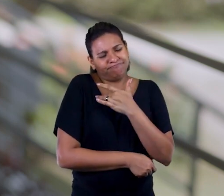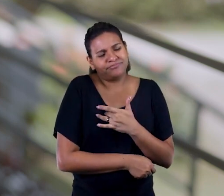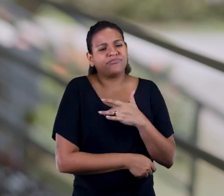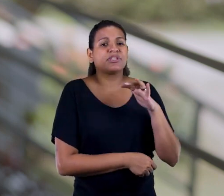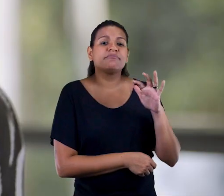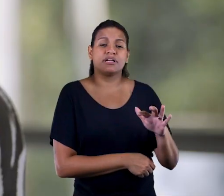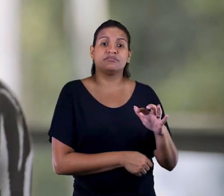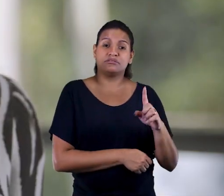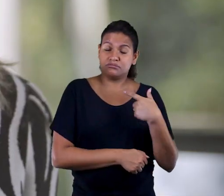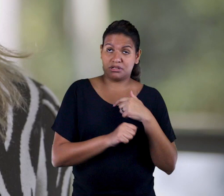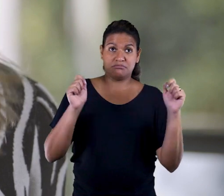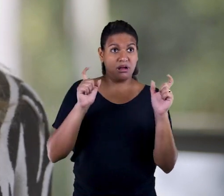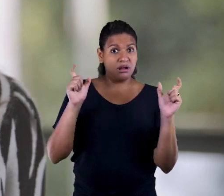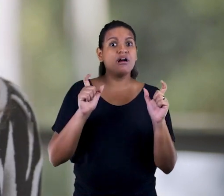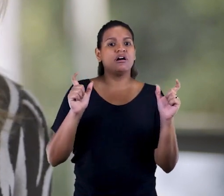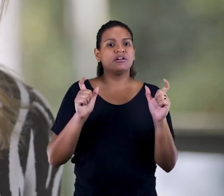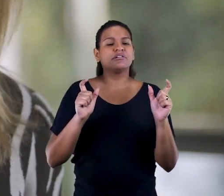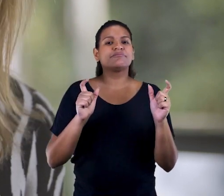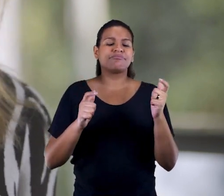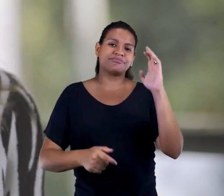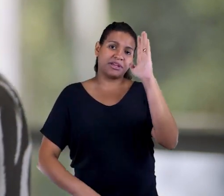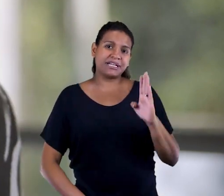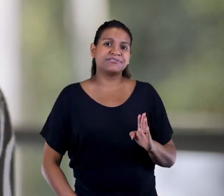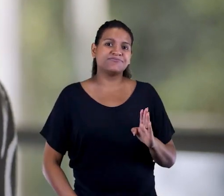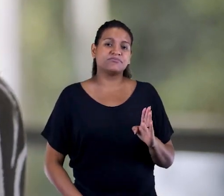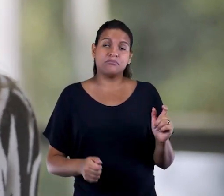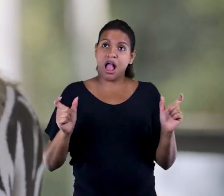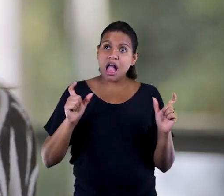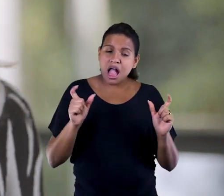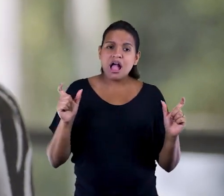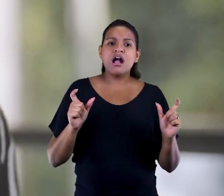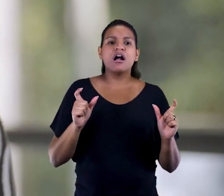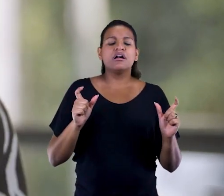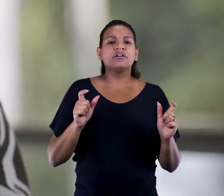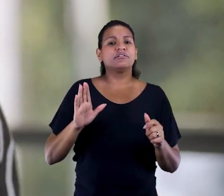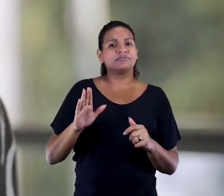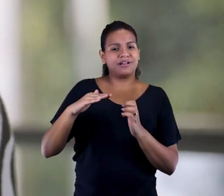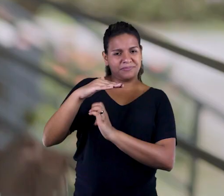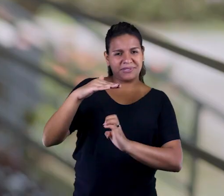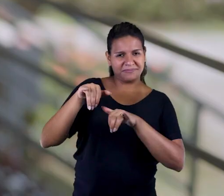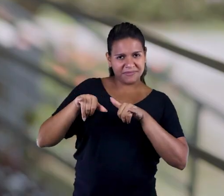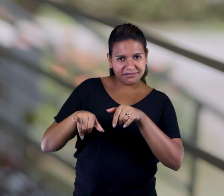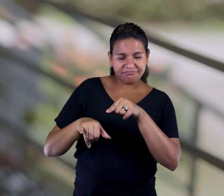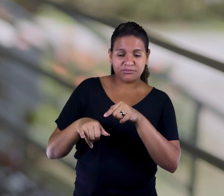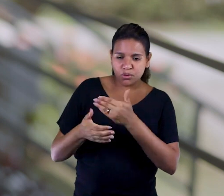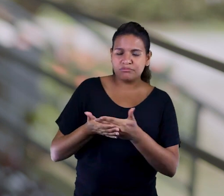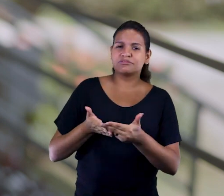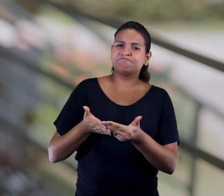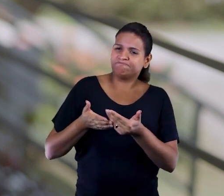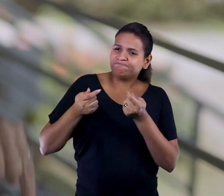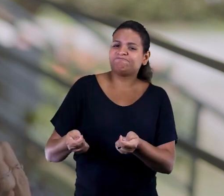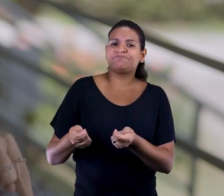muita gente. Realmente aqui no Brasil foi uma comoção muito grande. A empresa começou a tomar algumas atitudes, mas o mais importante